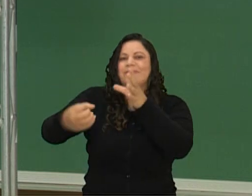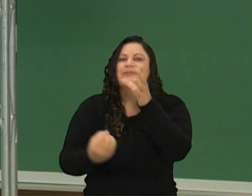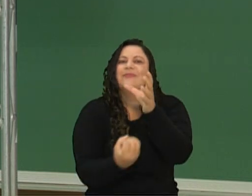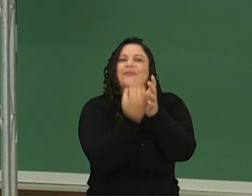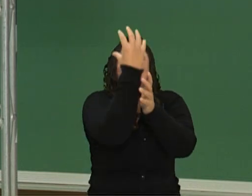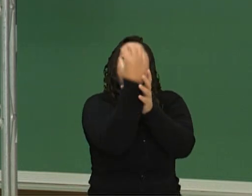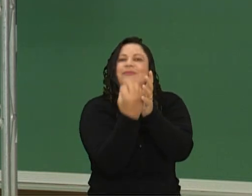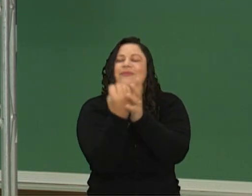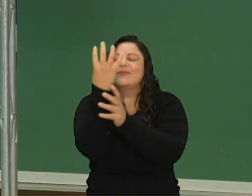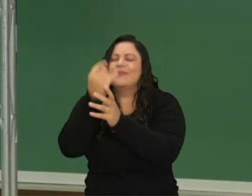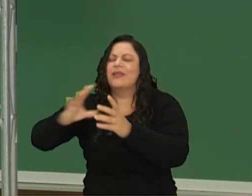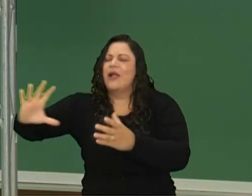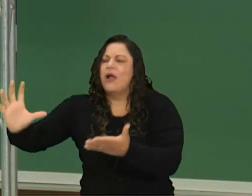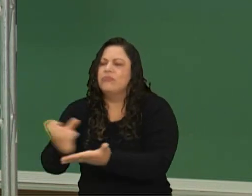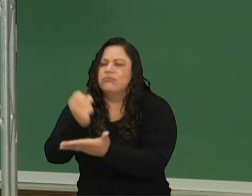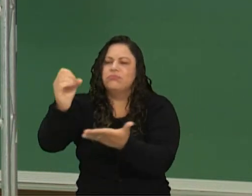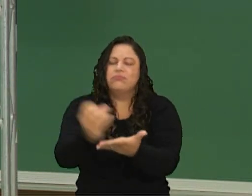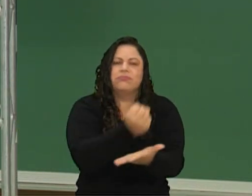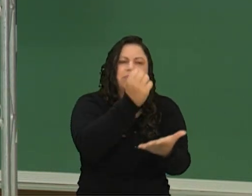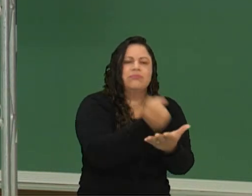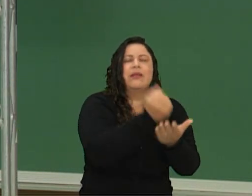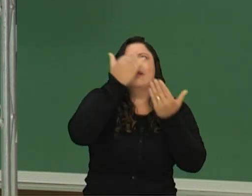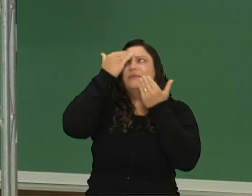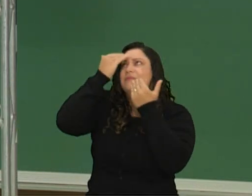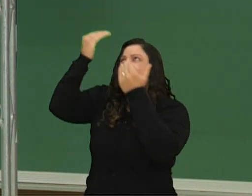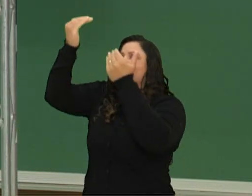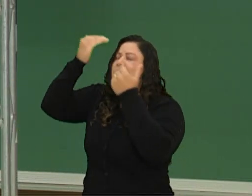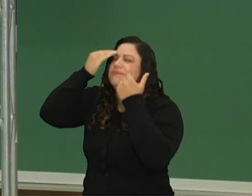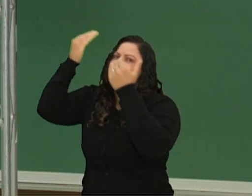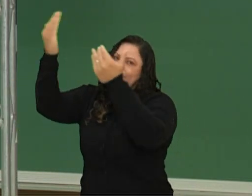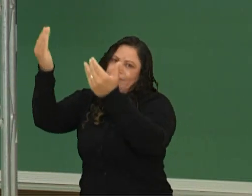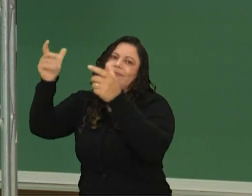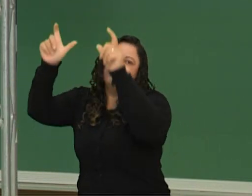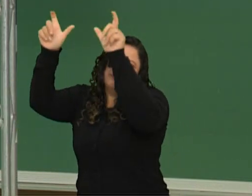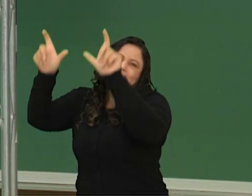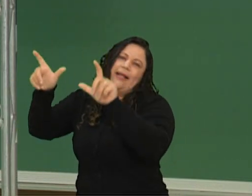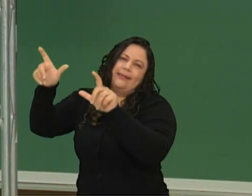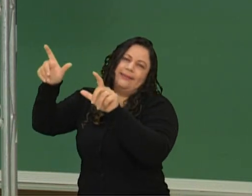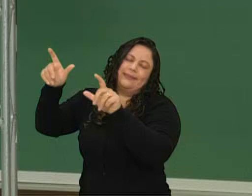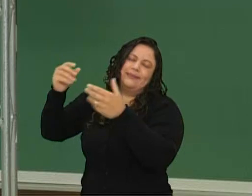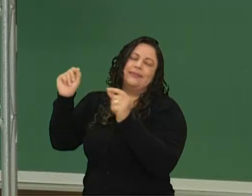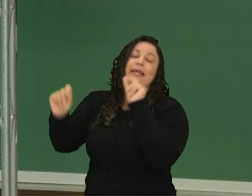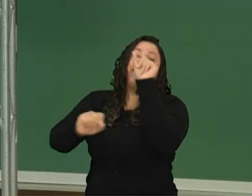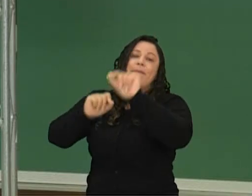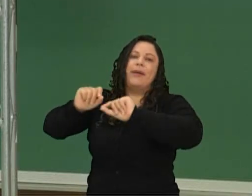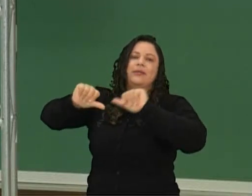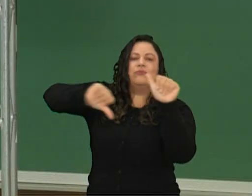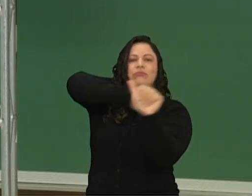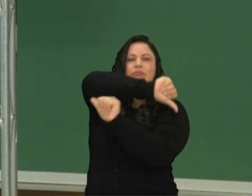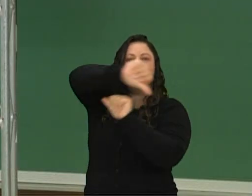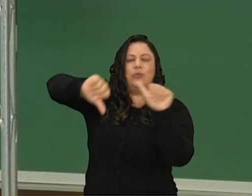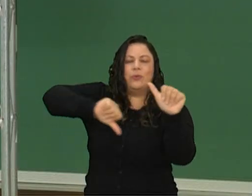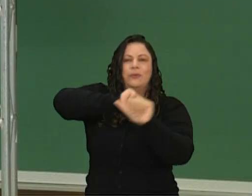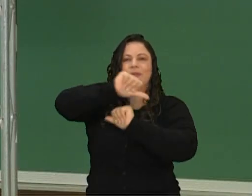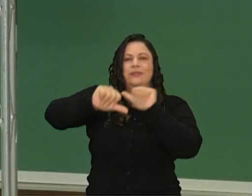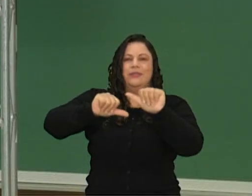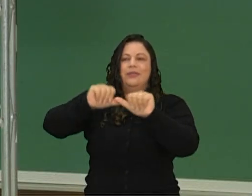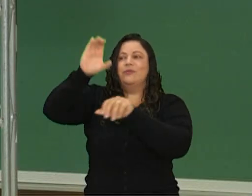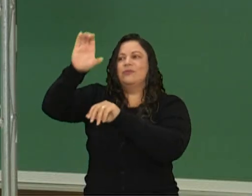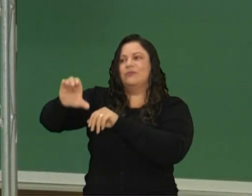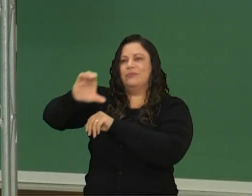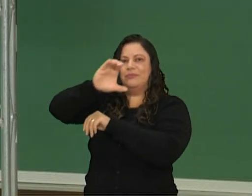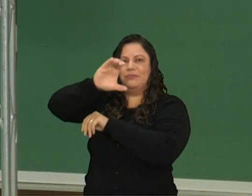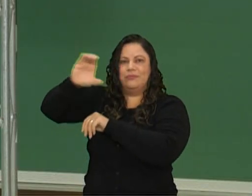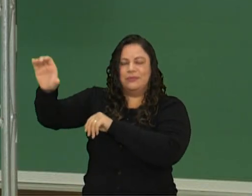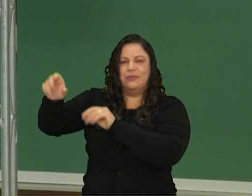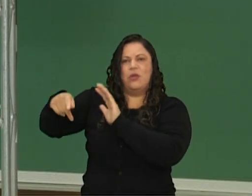pela colheita, pelos alimentos. Mas com o processo de cristianização da Europa, eles se tornaram então católicos